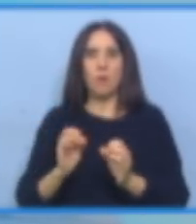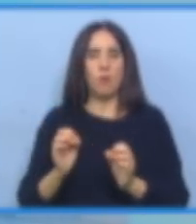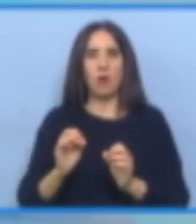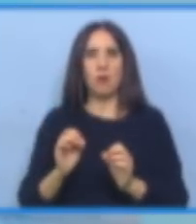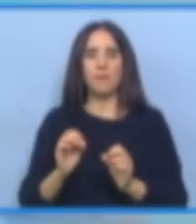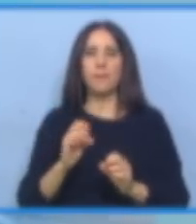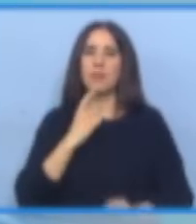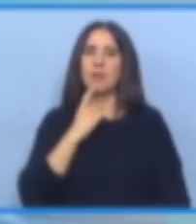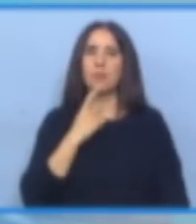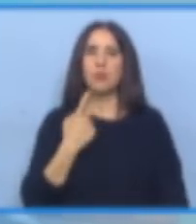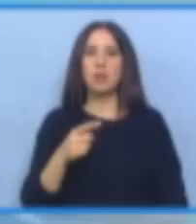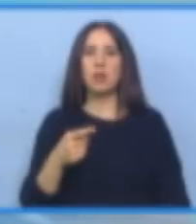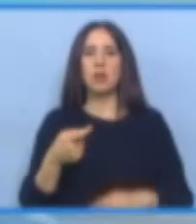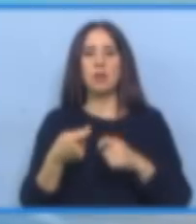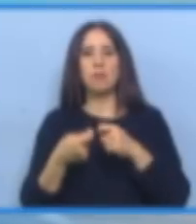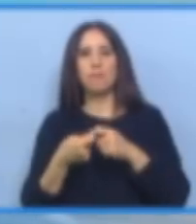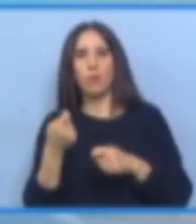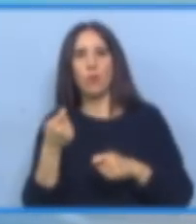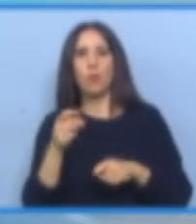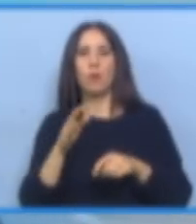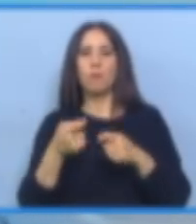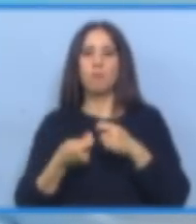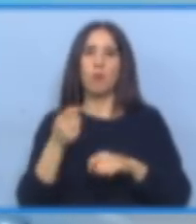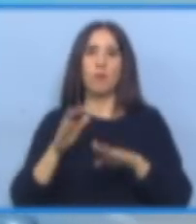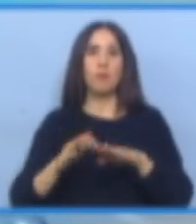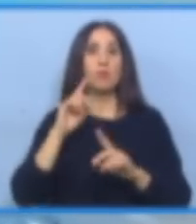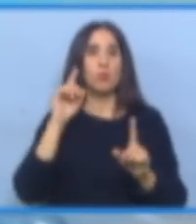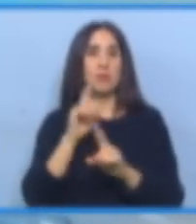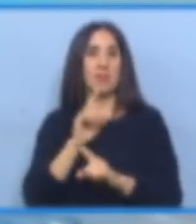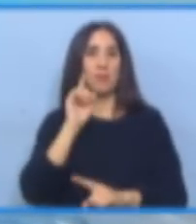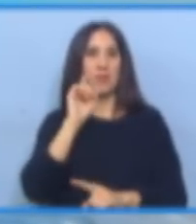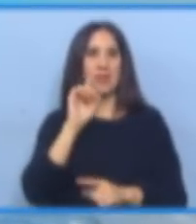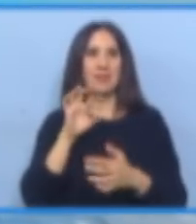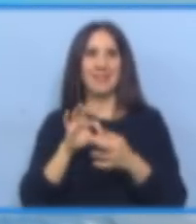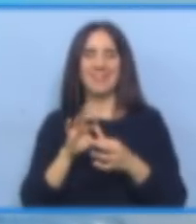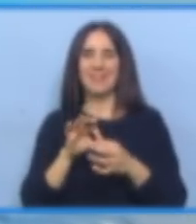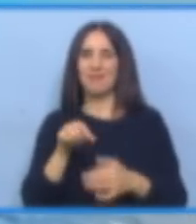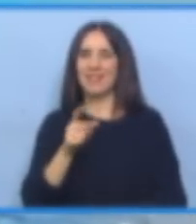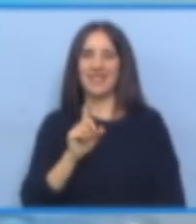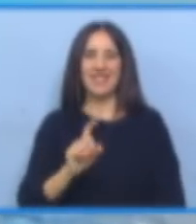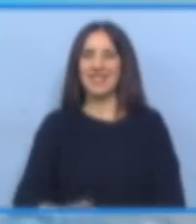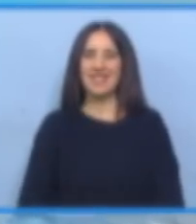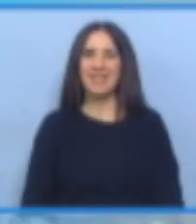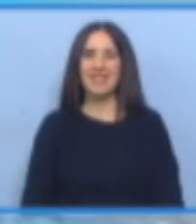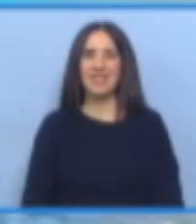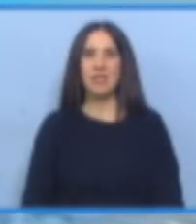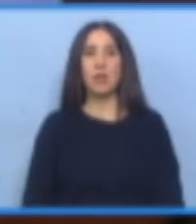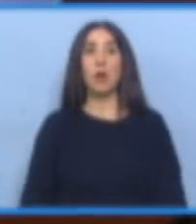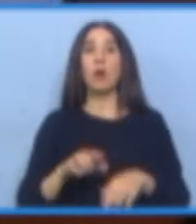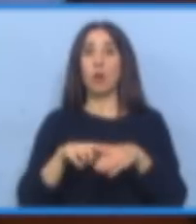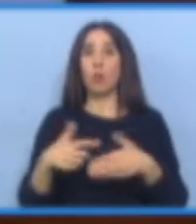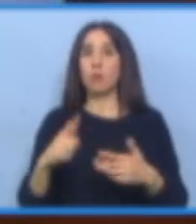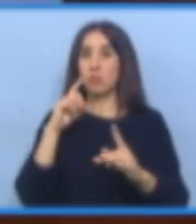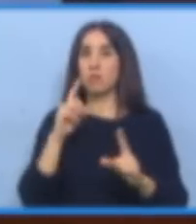assim, uma desarmonia. Às vezes a desarmonia na música é importante, mas não é este caso. A música contemporânea